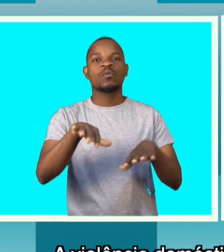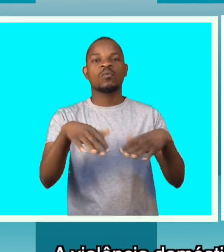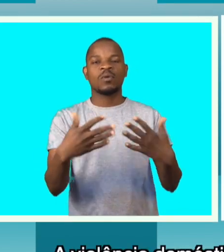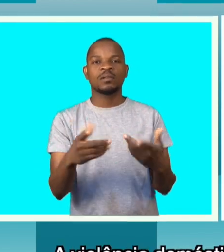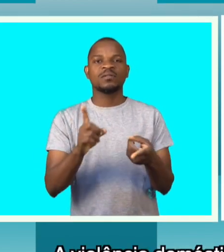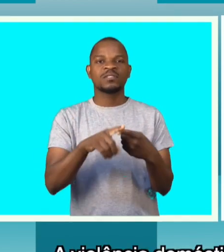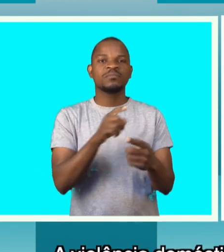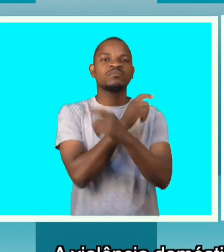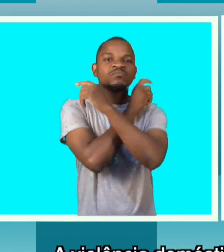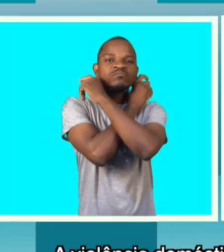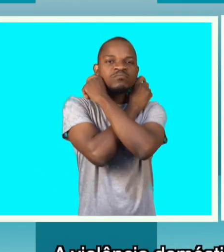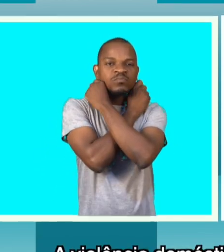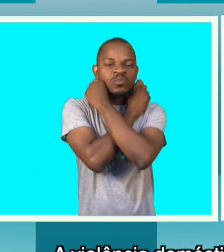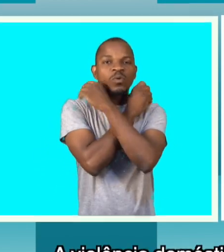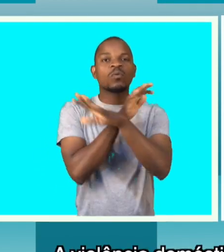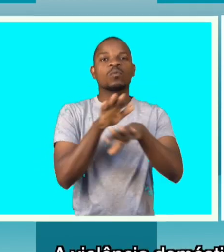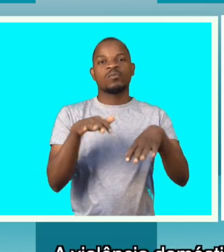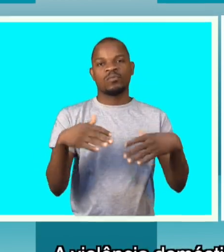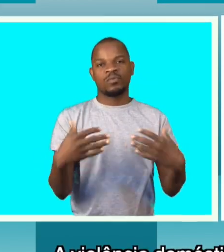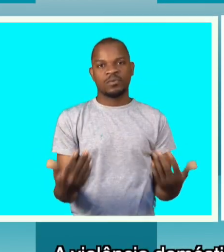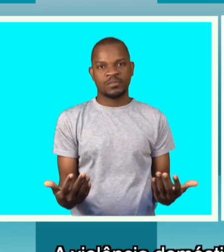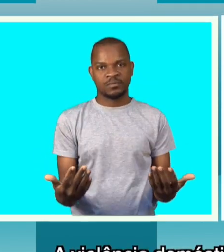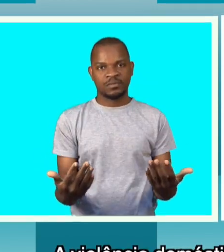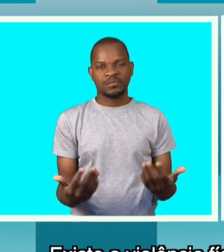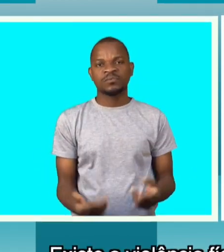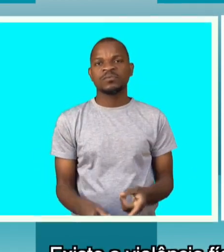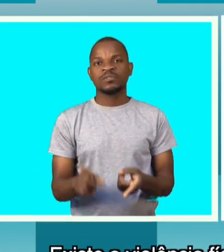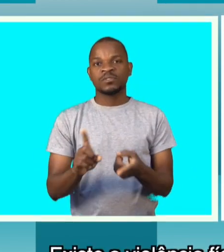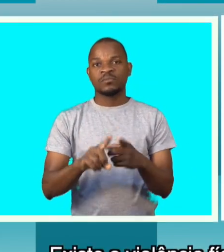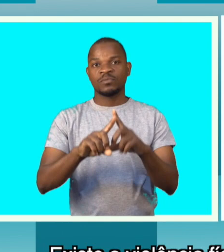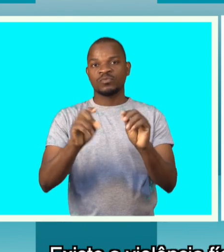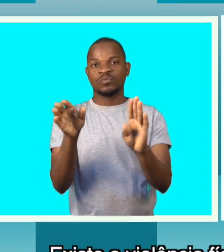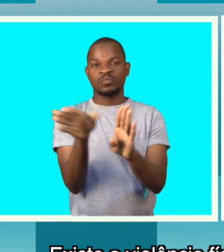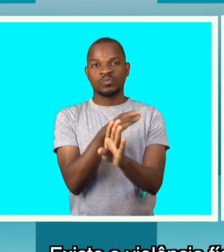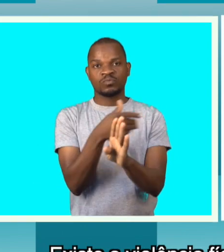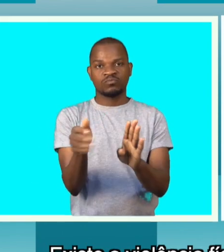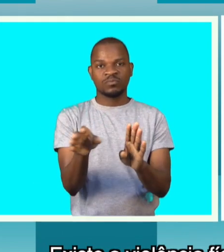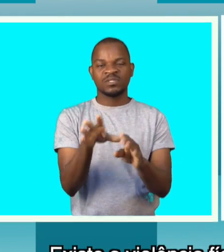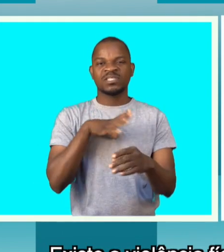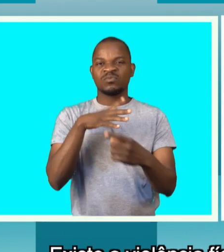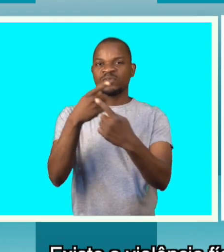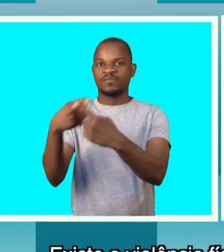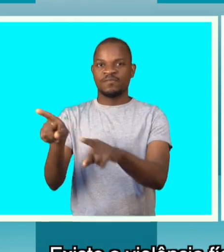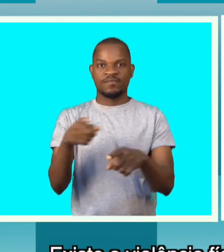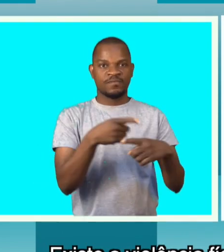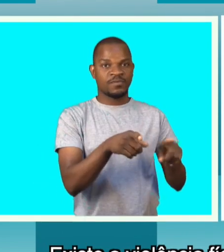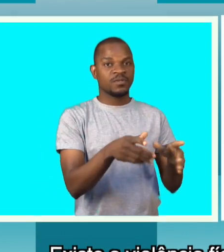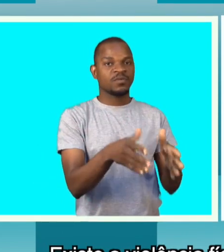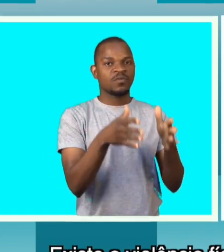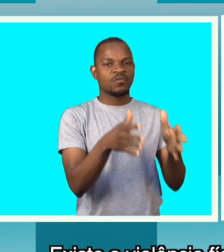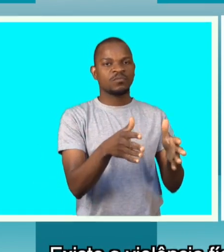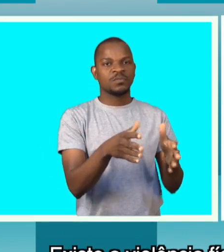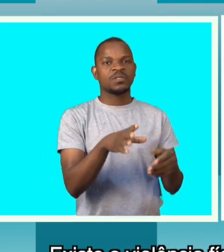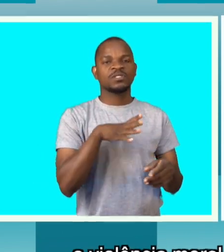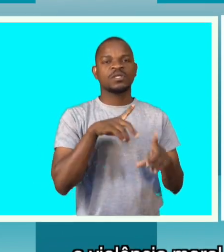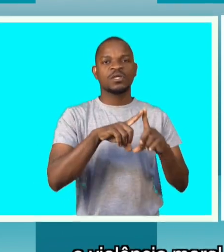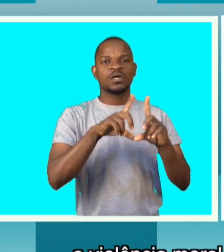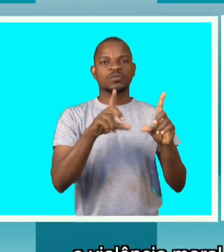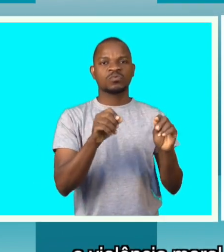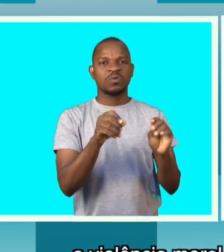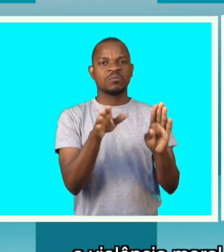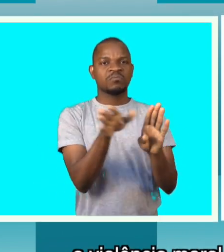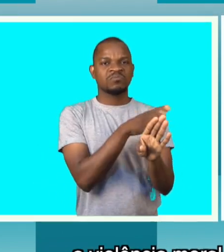a violência doméstica tem várias modalidades existe a violência física violência psicológica à